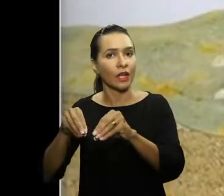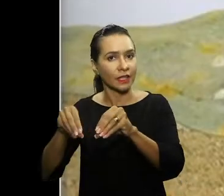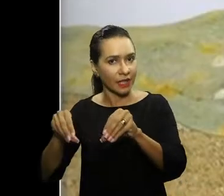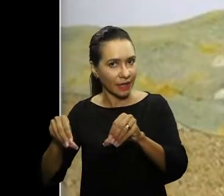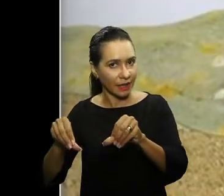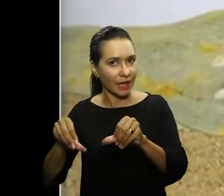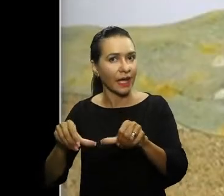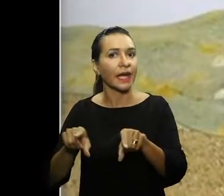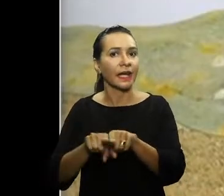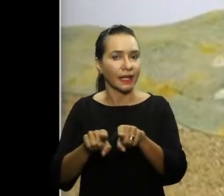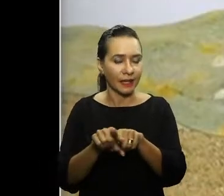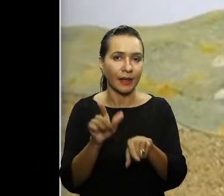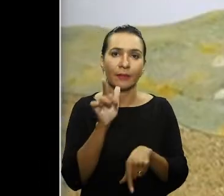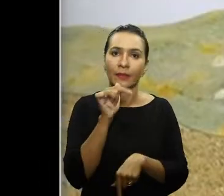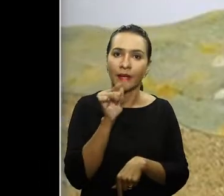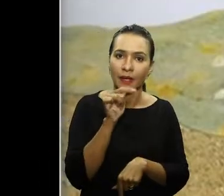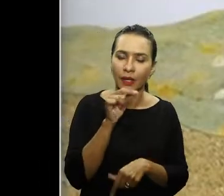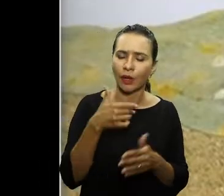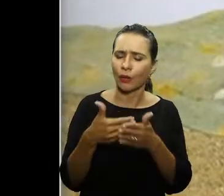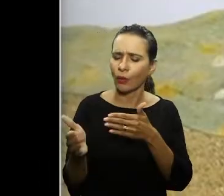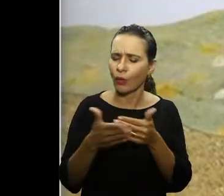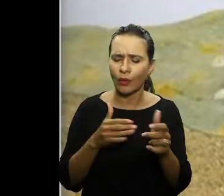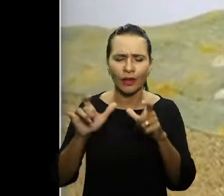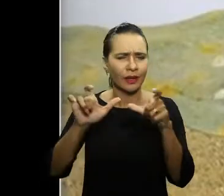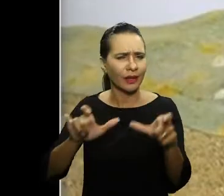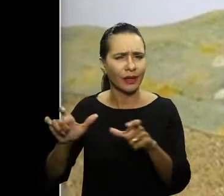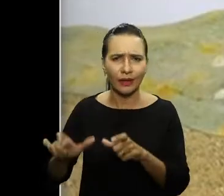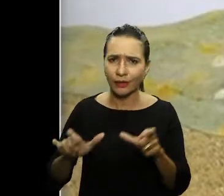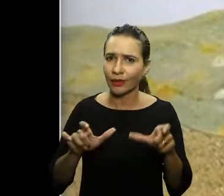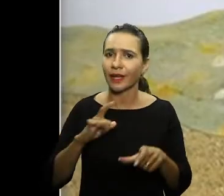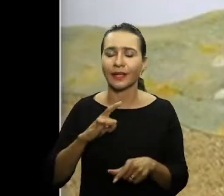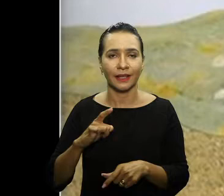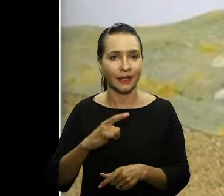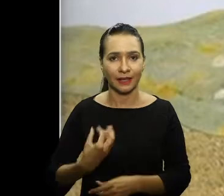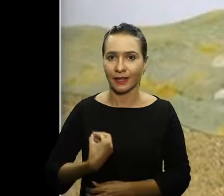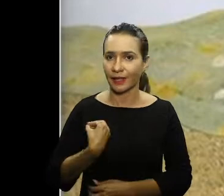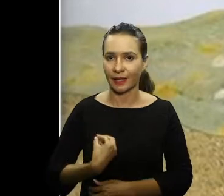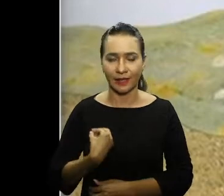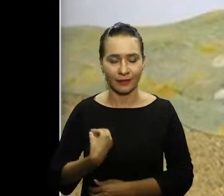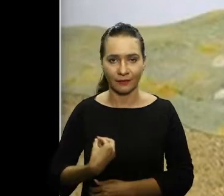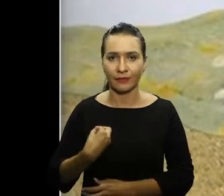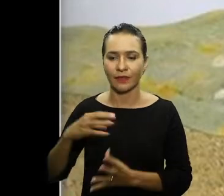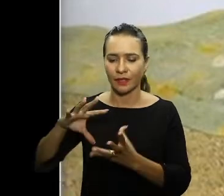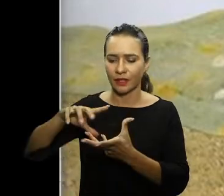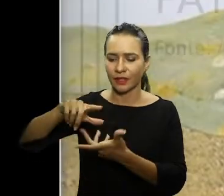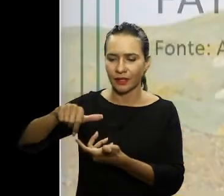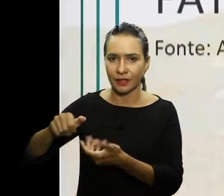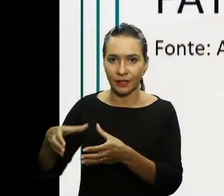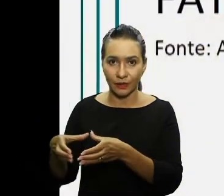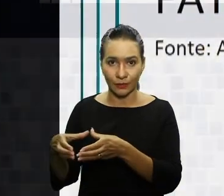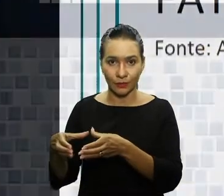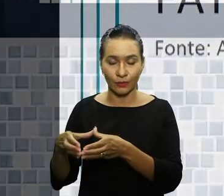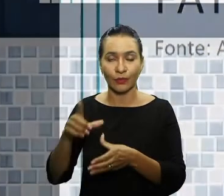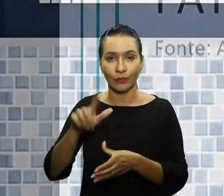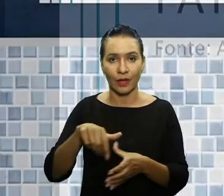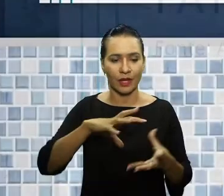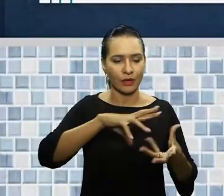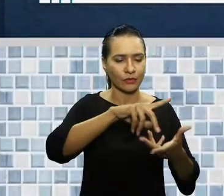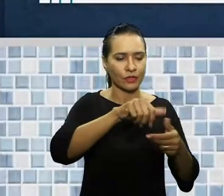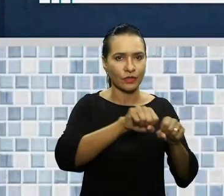aquáticos. Qualquer lugar onde tenha seres vivos e recursos, a gente pode chamar de ecossistema.